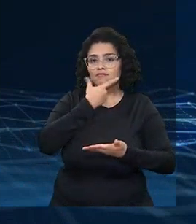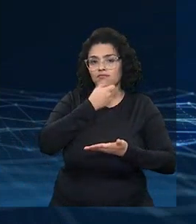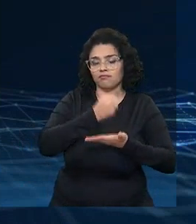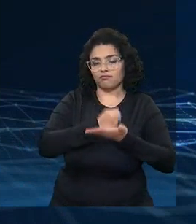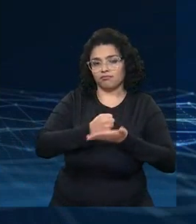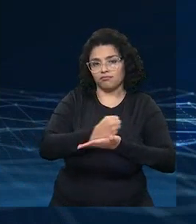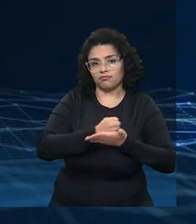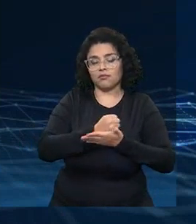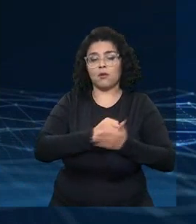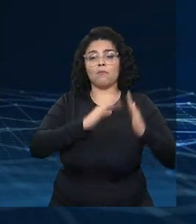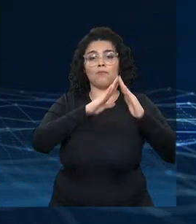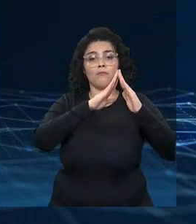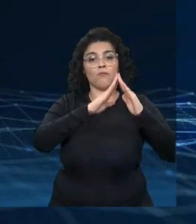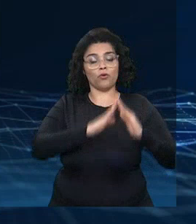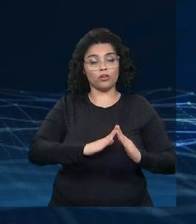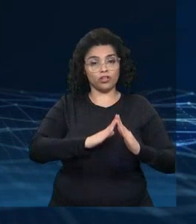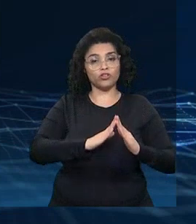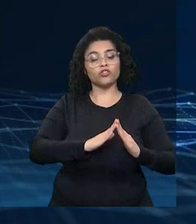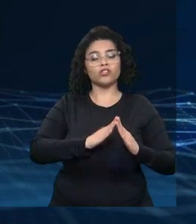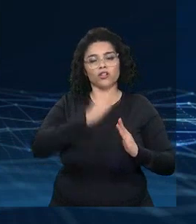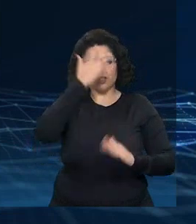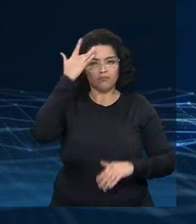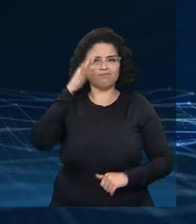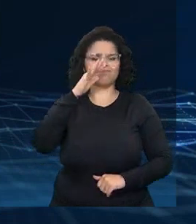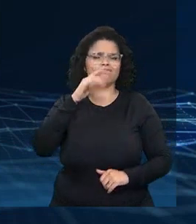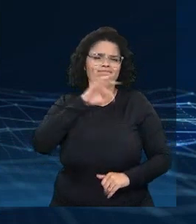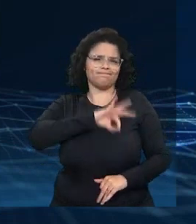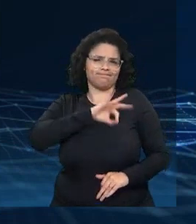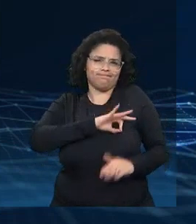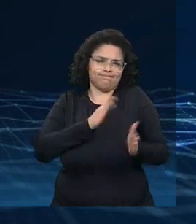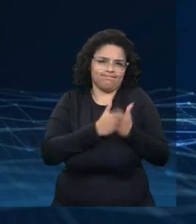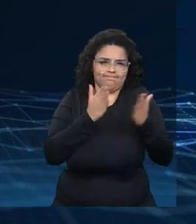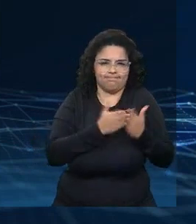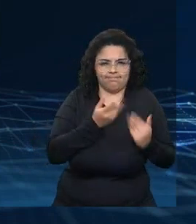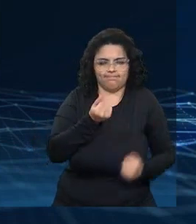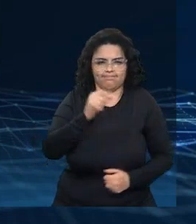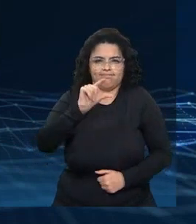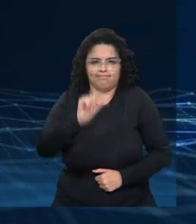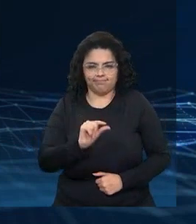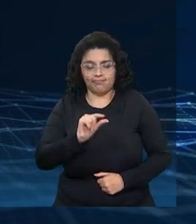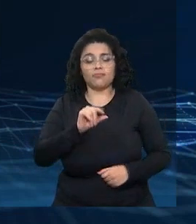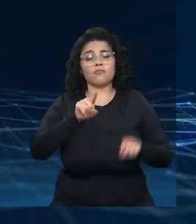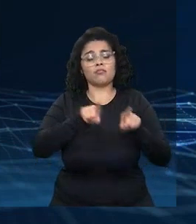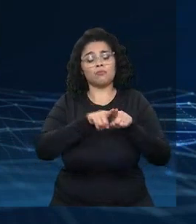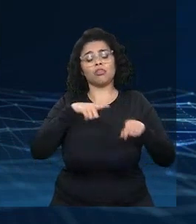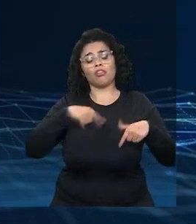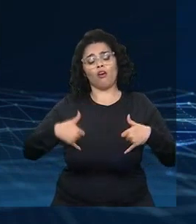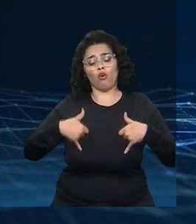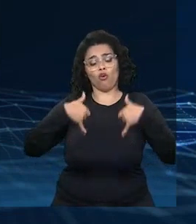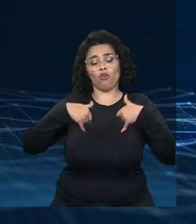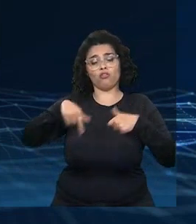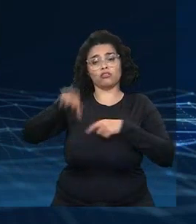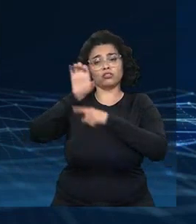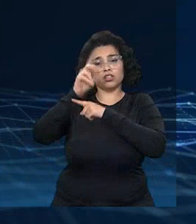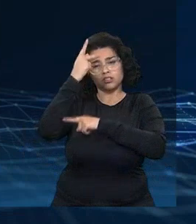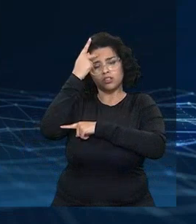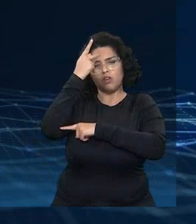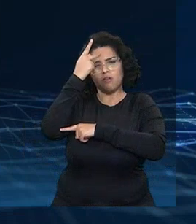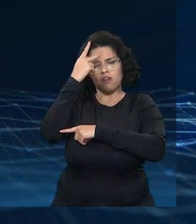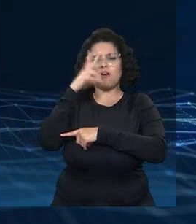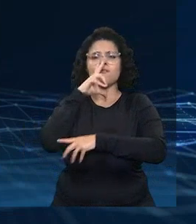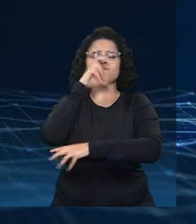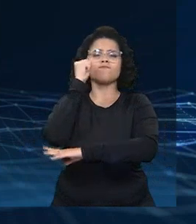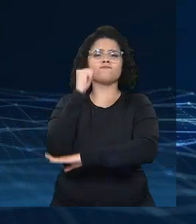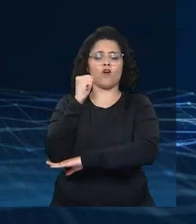para baixa renda e nós sabemos nós temos muito orgulho aqui de São Paulo São Paulo é um estado forte é um estado